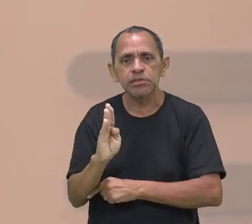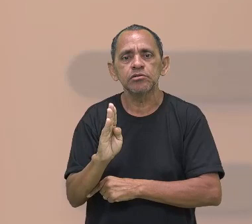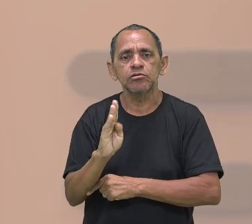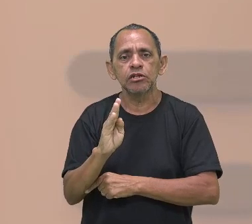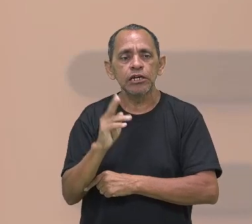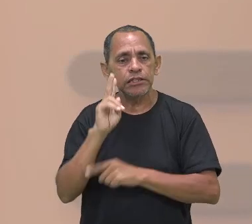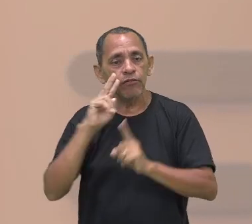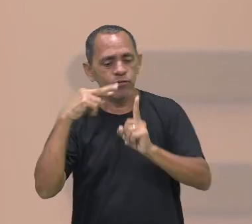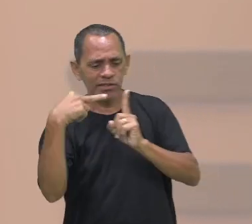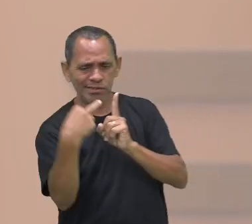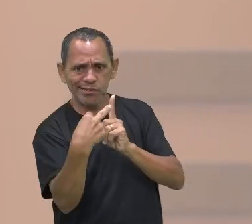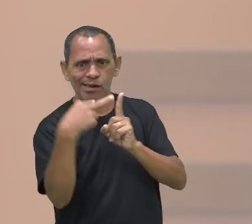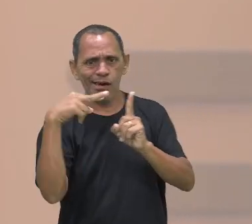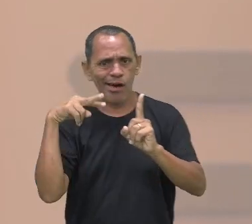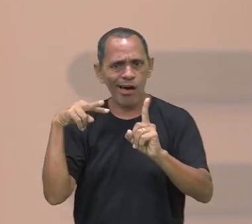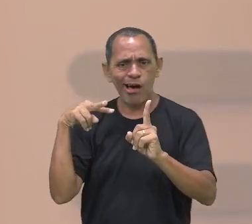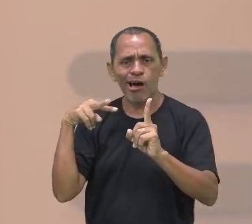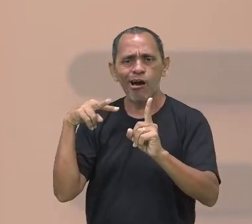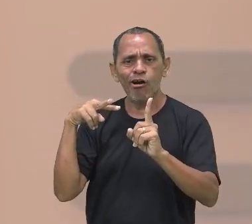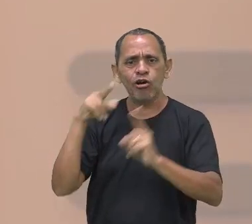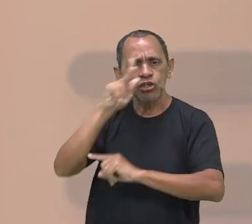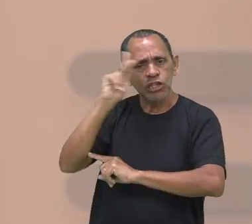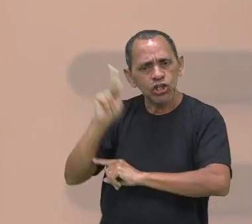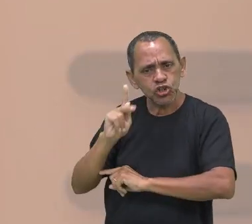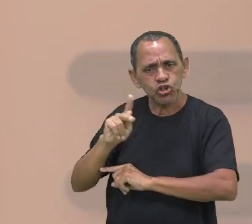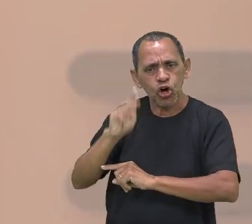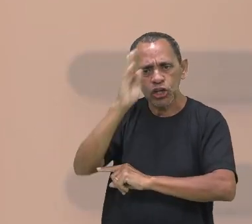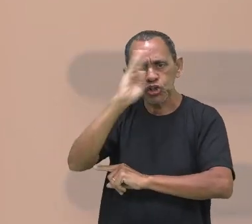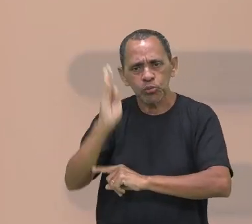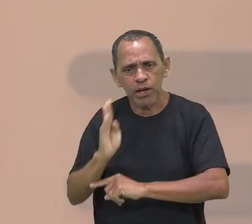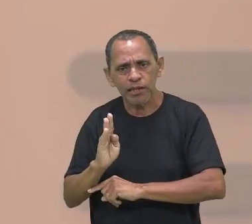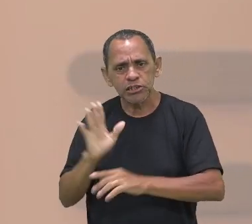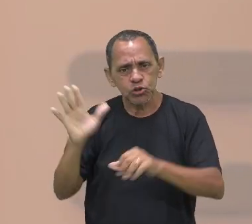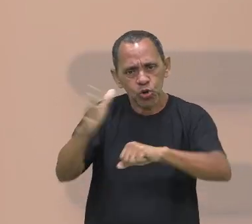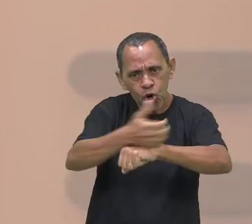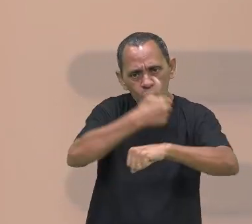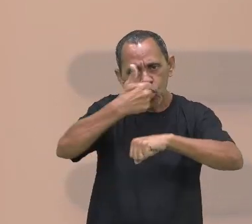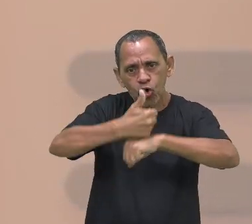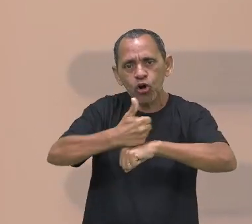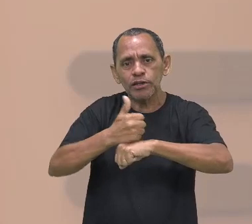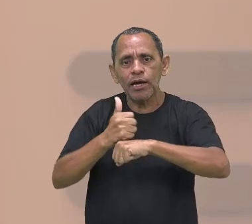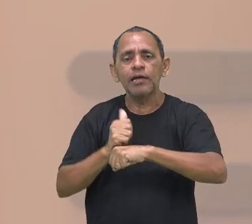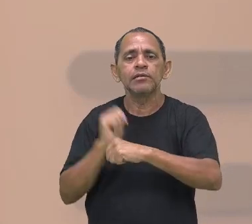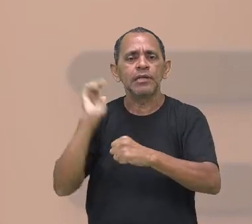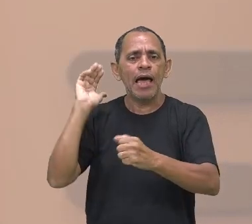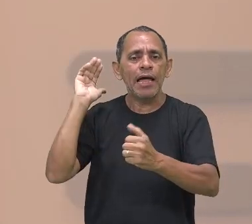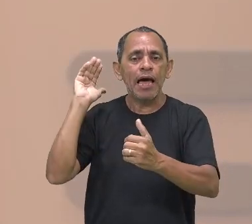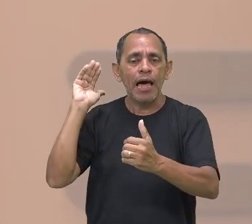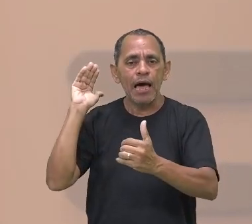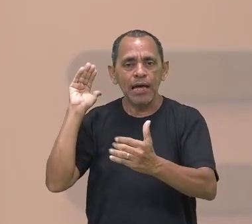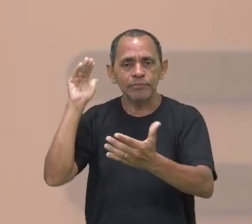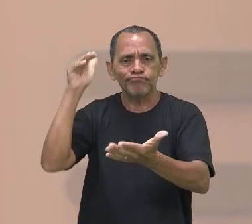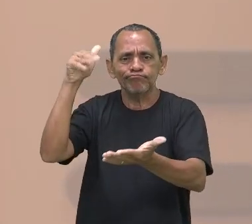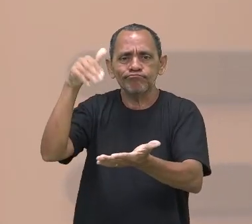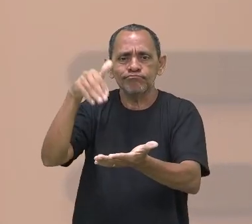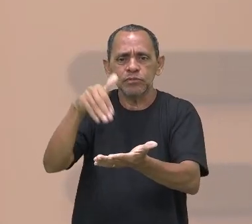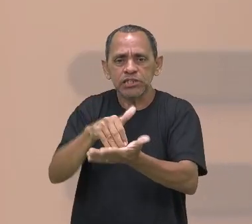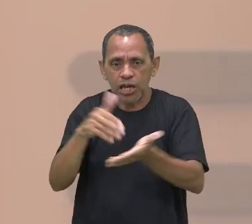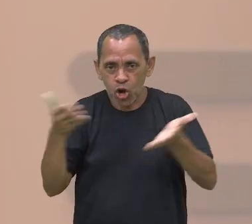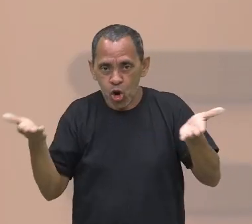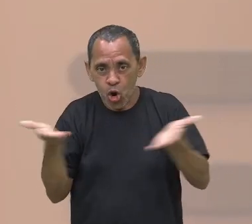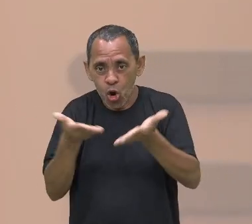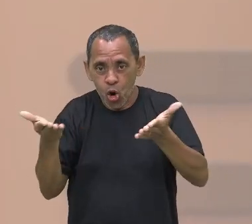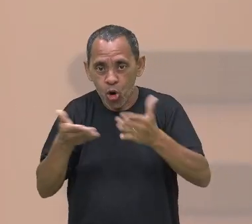da história colonial do Brasil até a contemporaneidade. E se vocês pararem